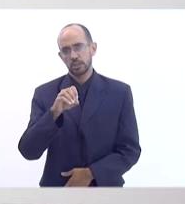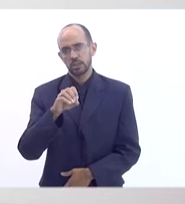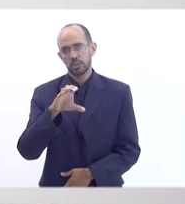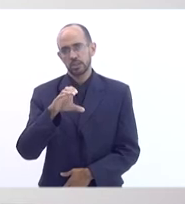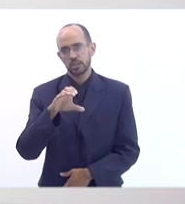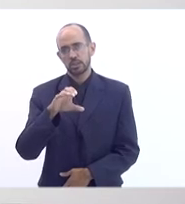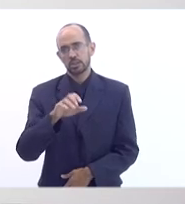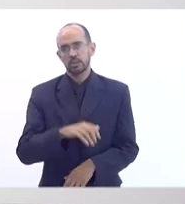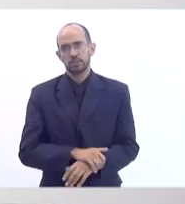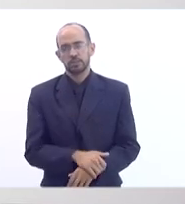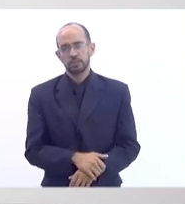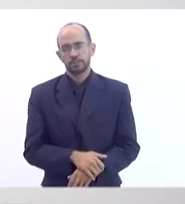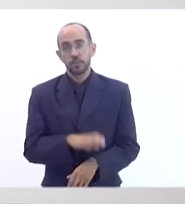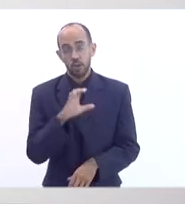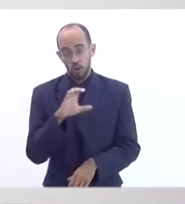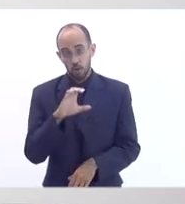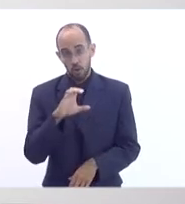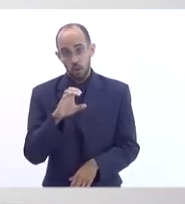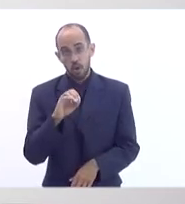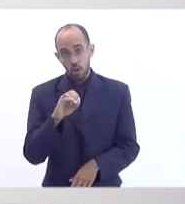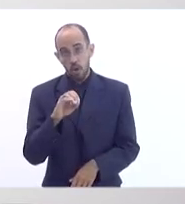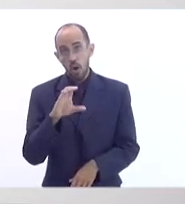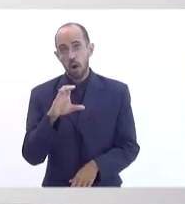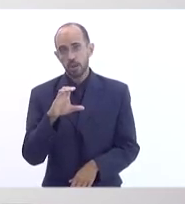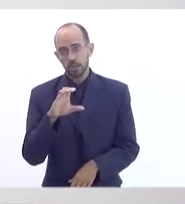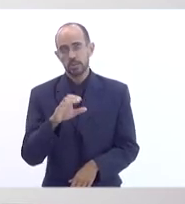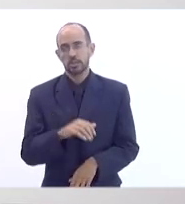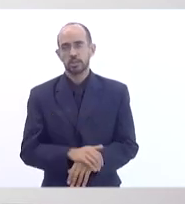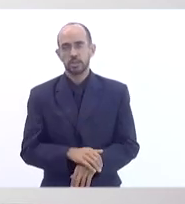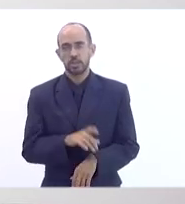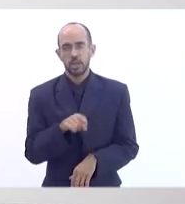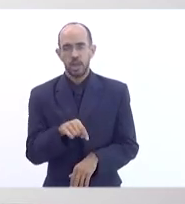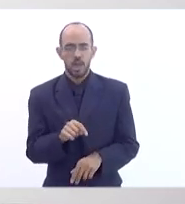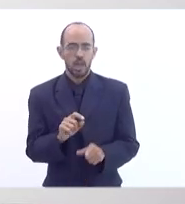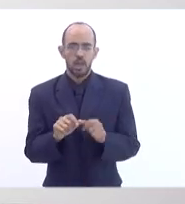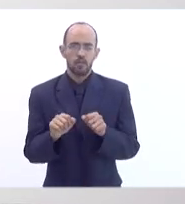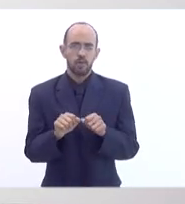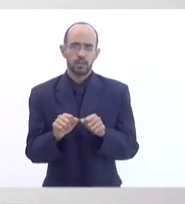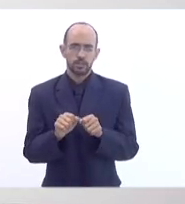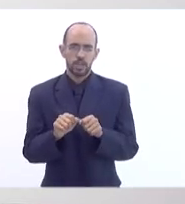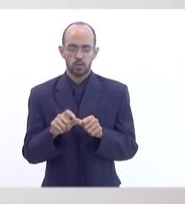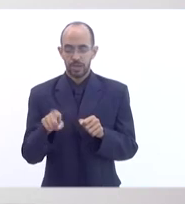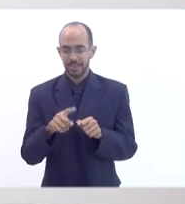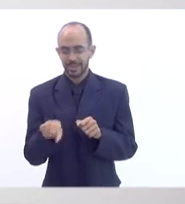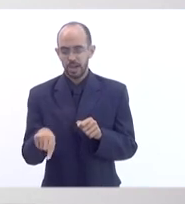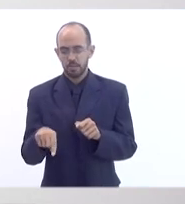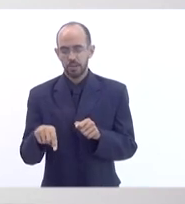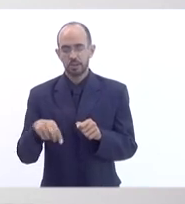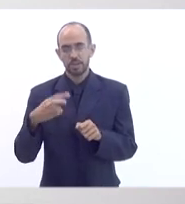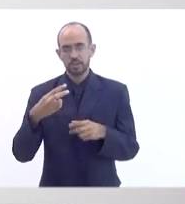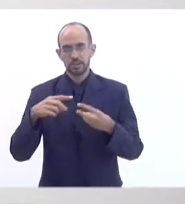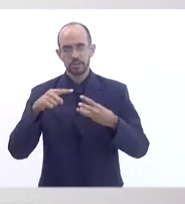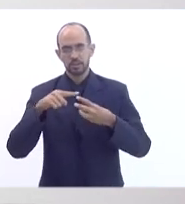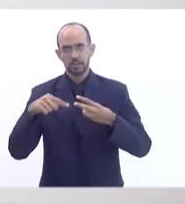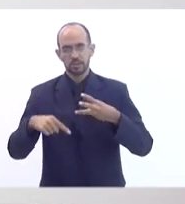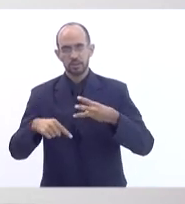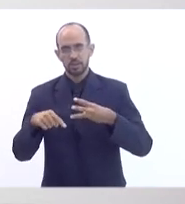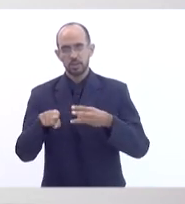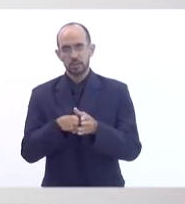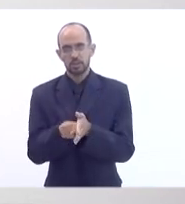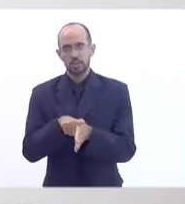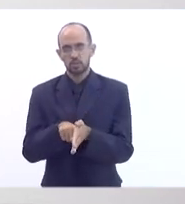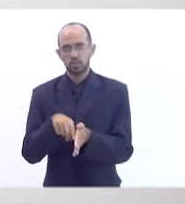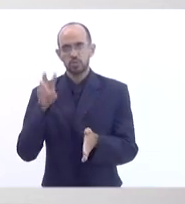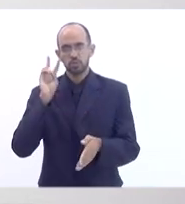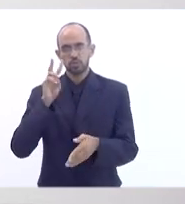anula a gente falou né anulação ou reversão dessas 3 questões de história para que estivessem